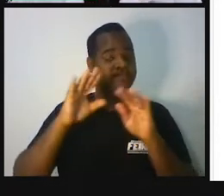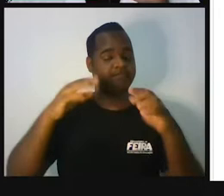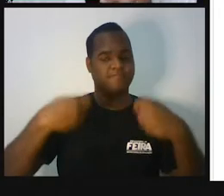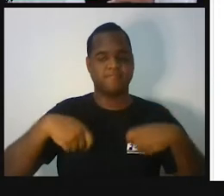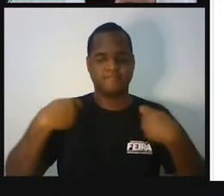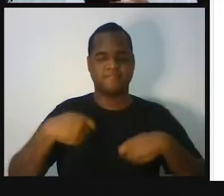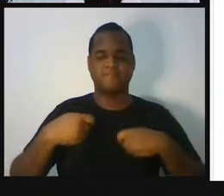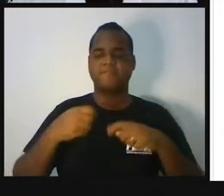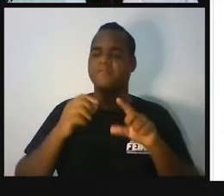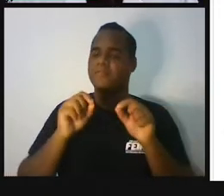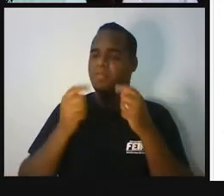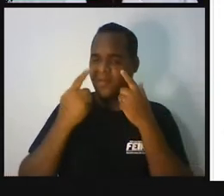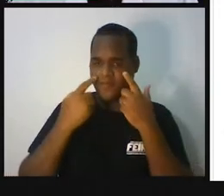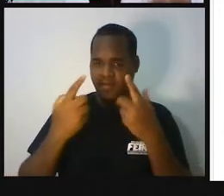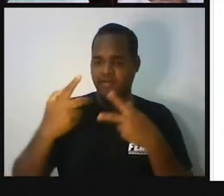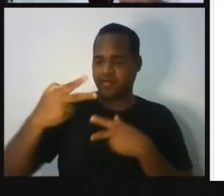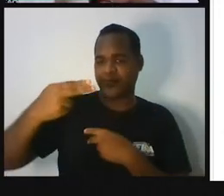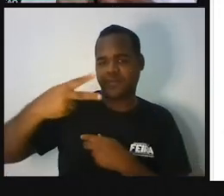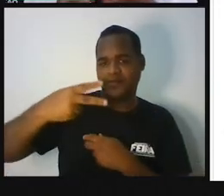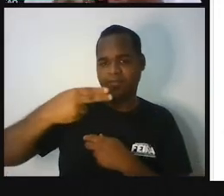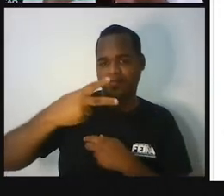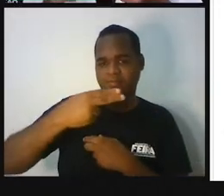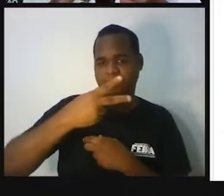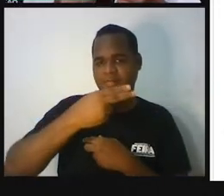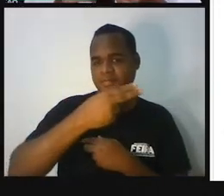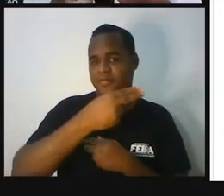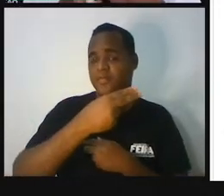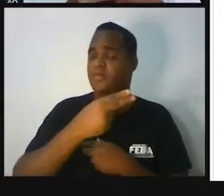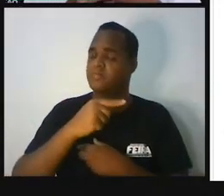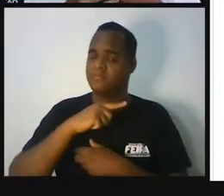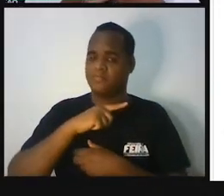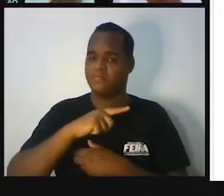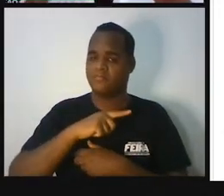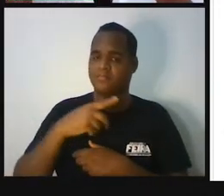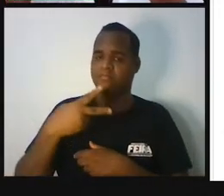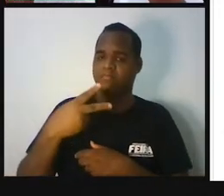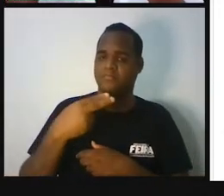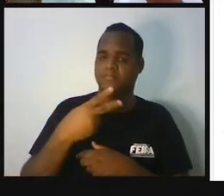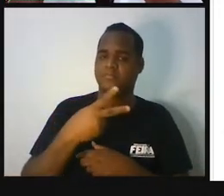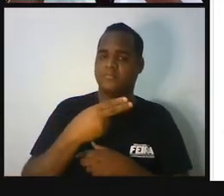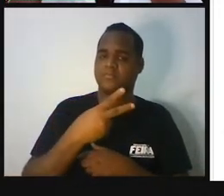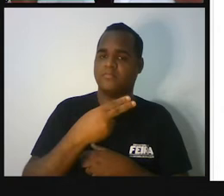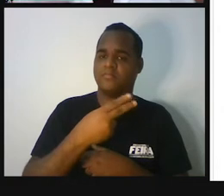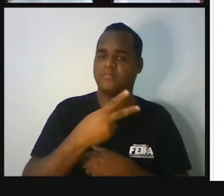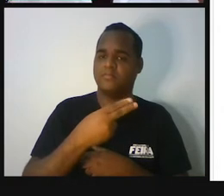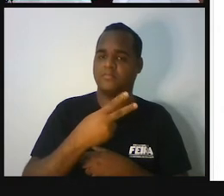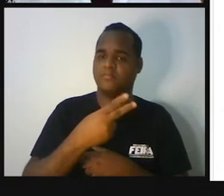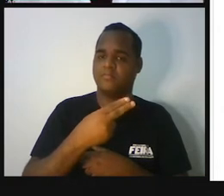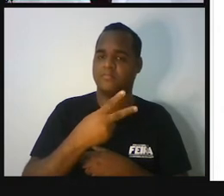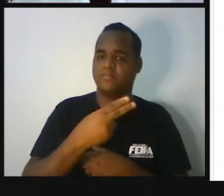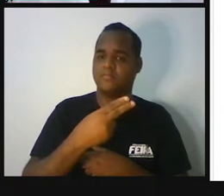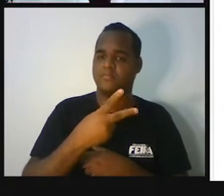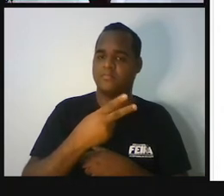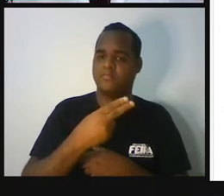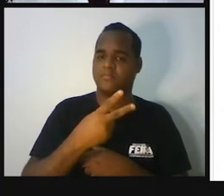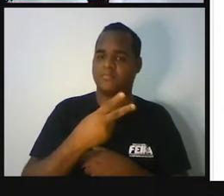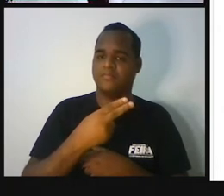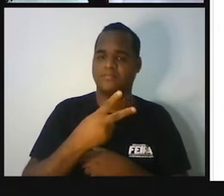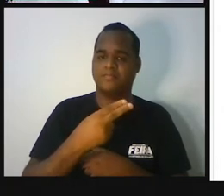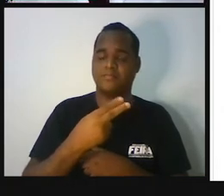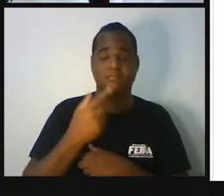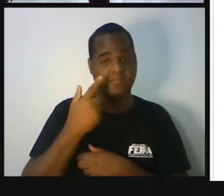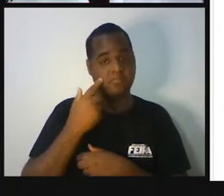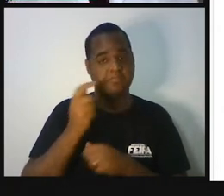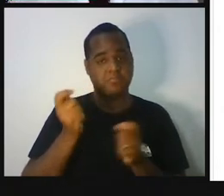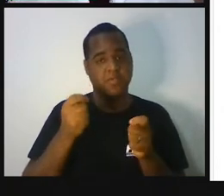eu vou molhar aqui a tesoura tesoura tem a tesoura existe uma abertura Pode fechar